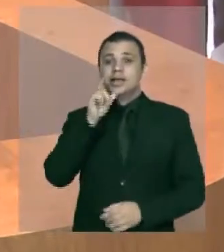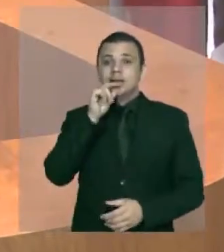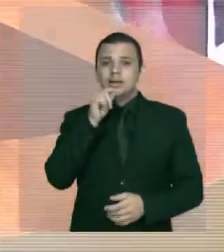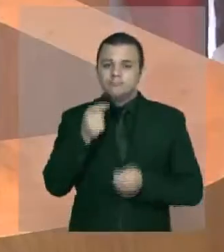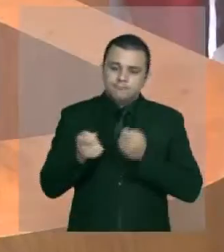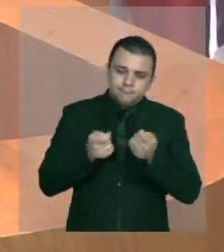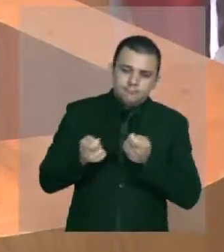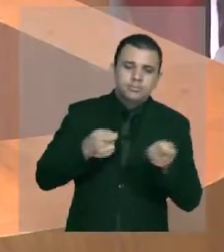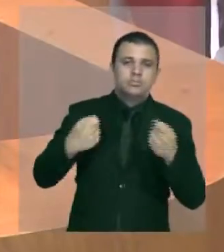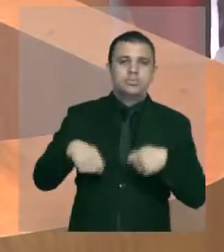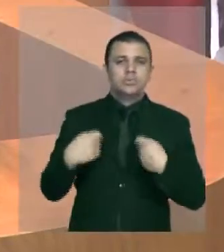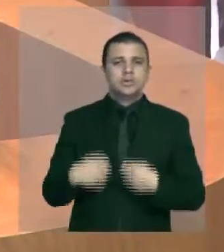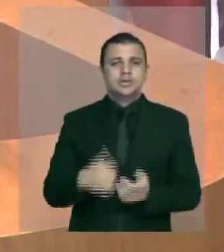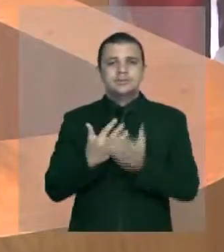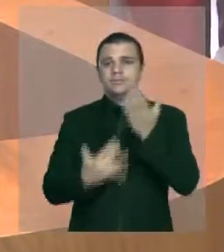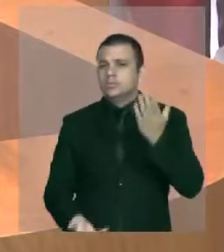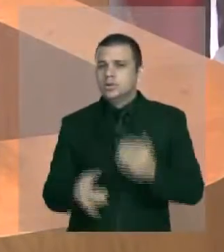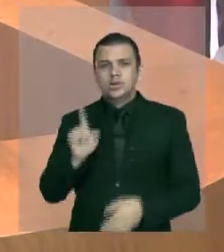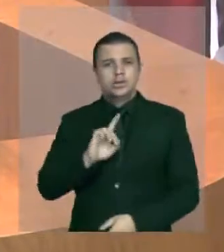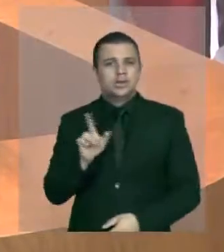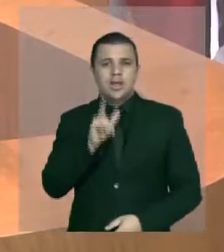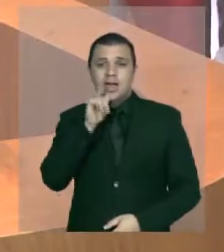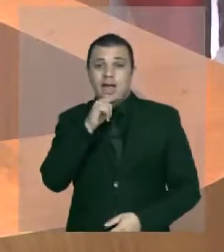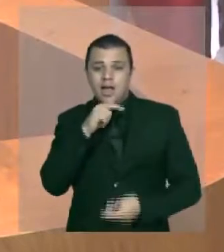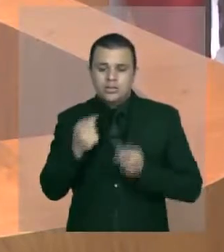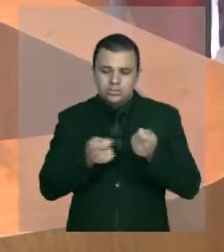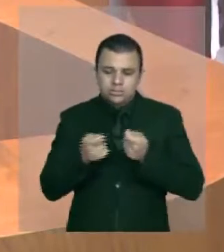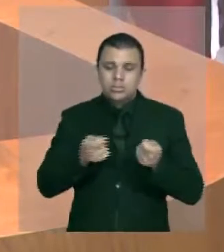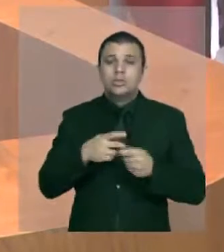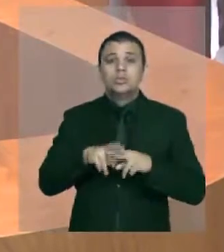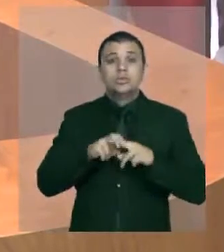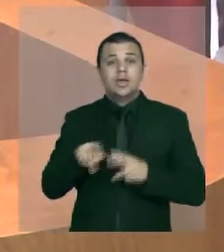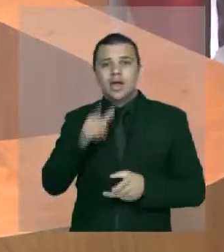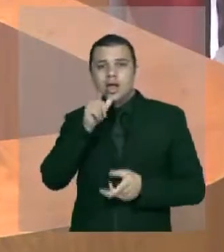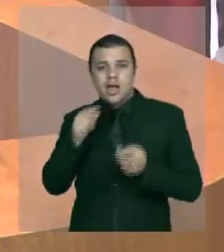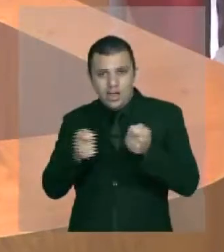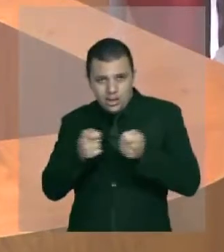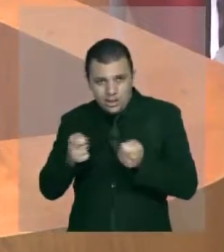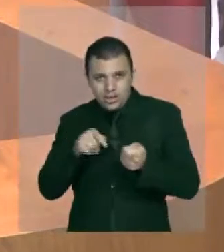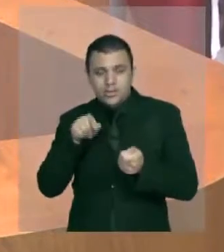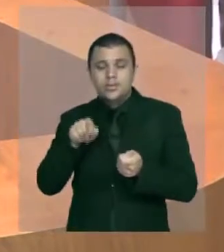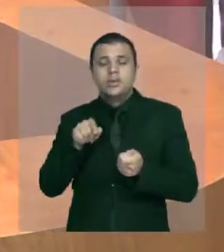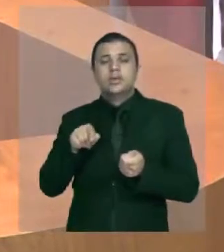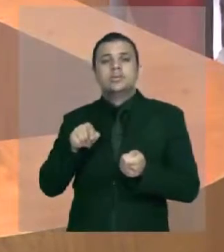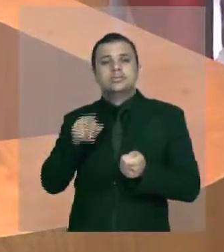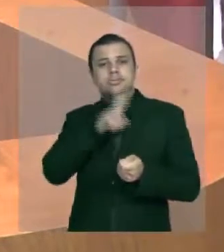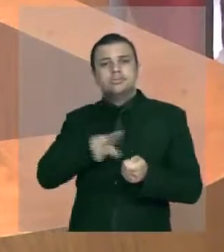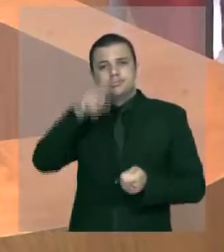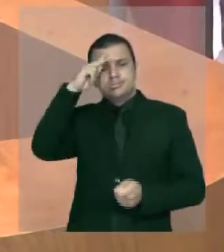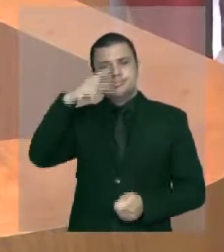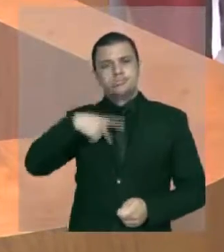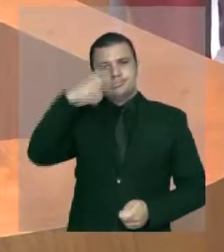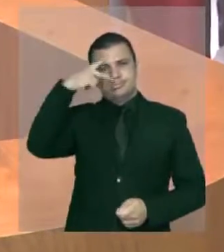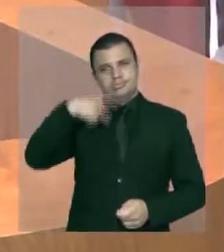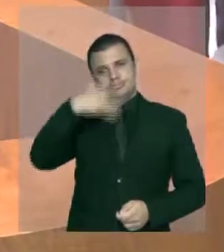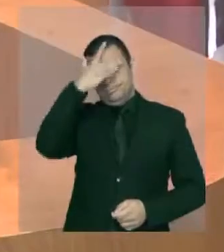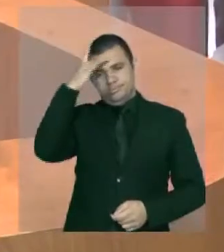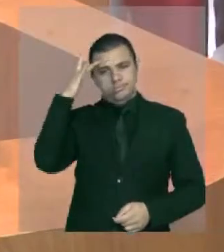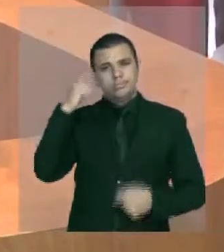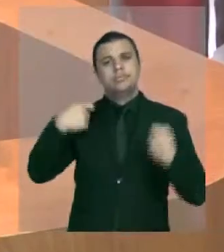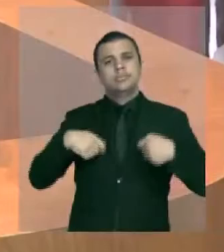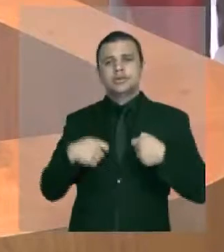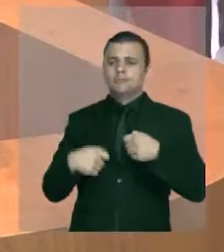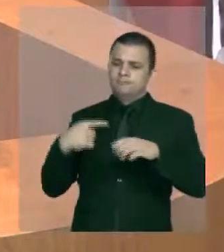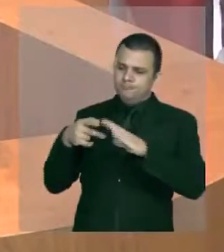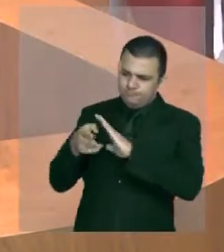Nós temos que ter uma noção que essa água para consumo humano deve ser cada vez mais explorada, mas cada vez